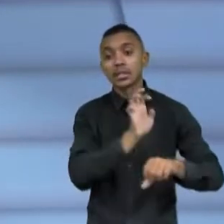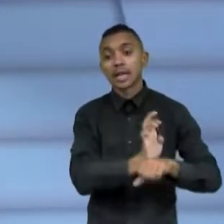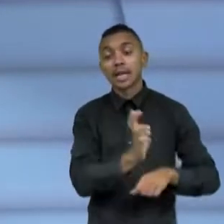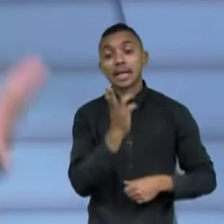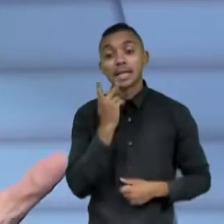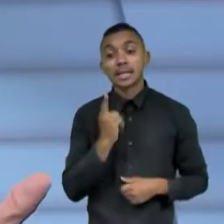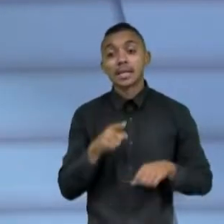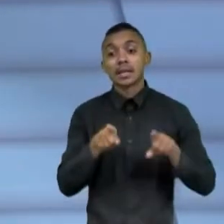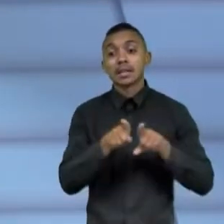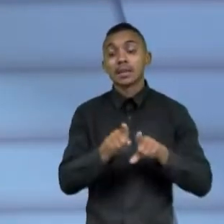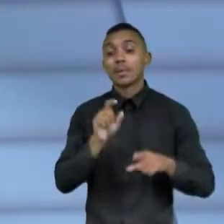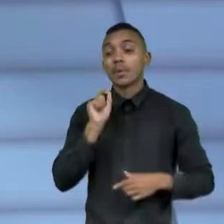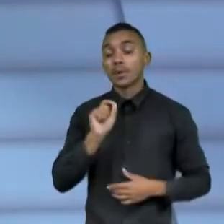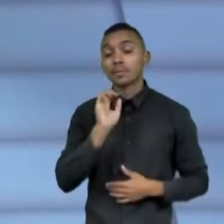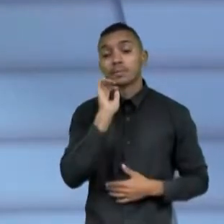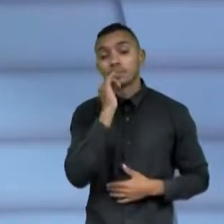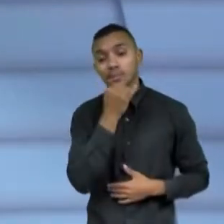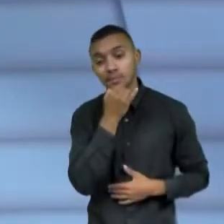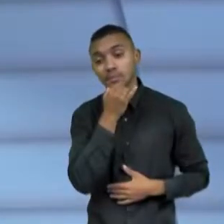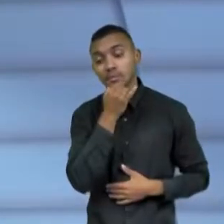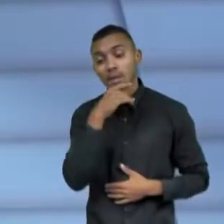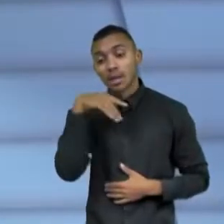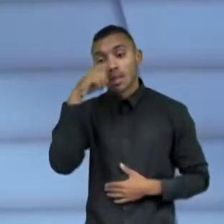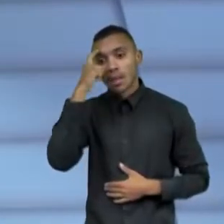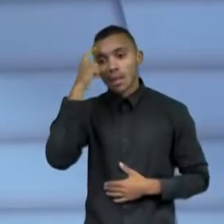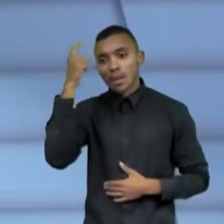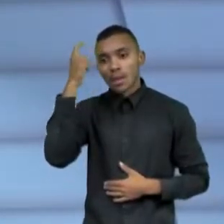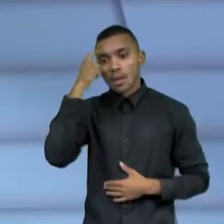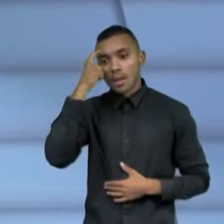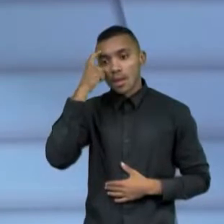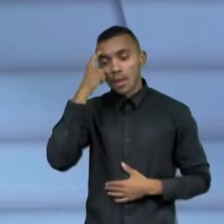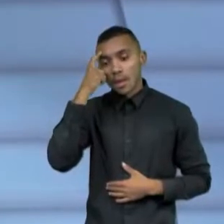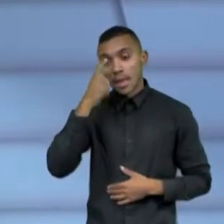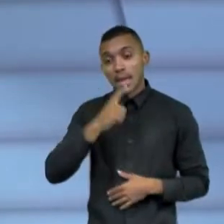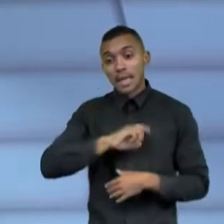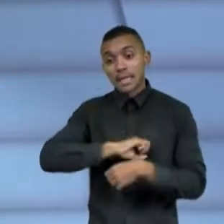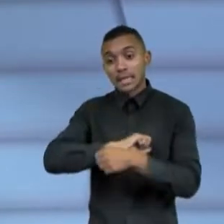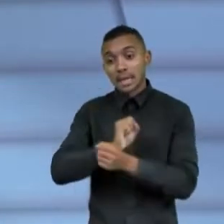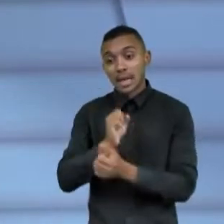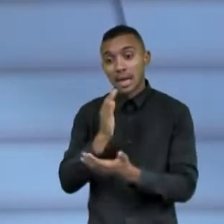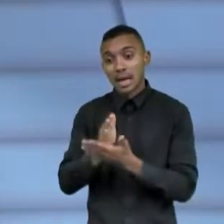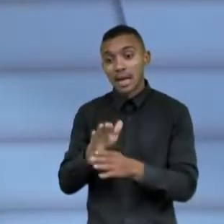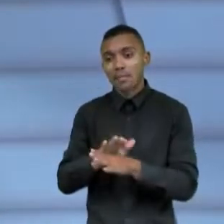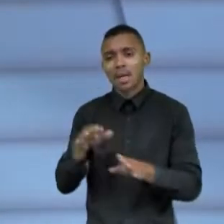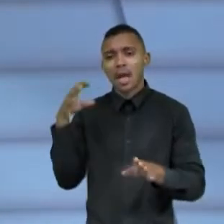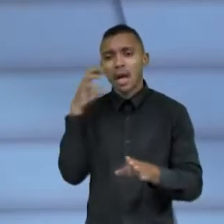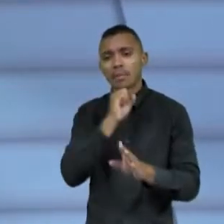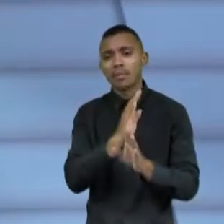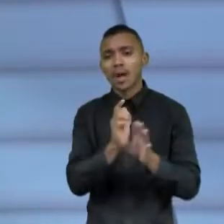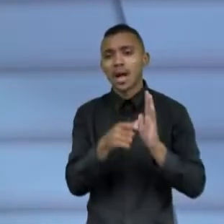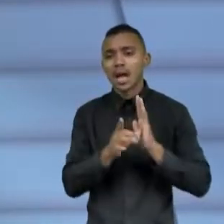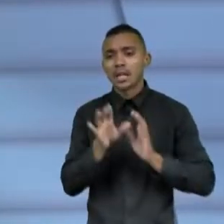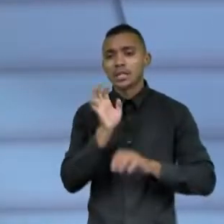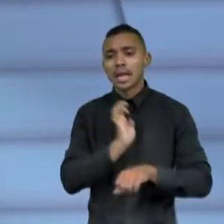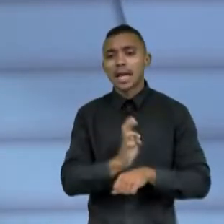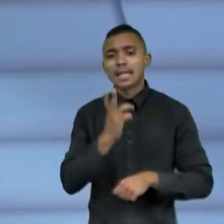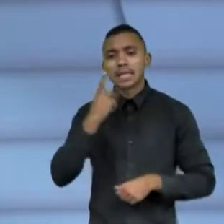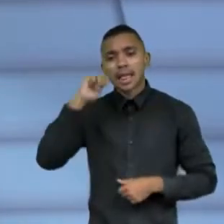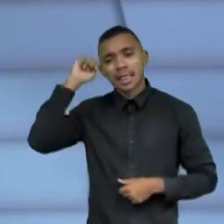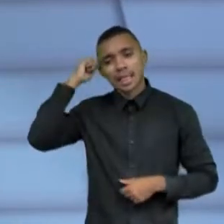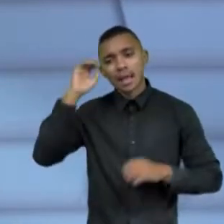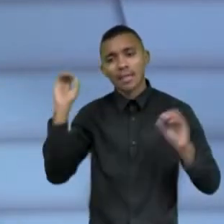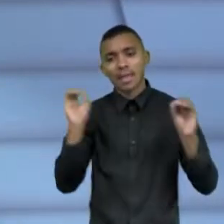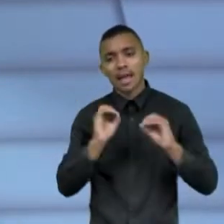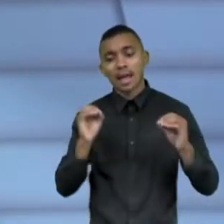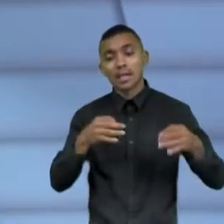traz, infelizmente, traz essa ideia de que a abolição aqui aconteceu antes, porque no Ceará não existia negros, e o juiz